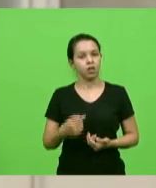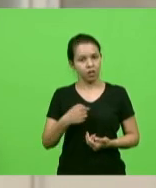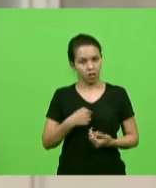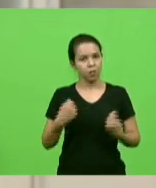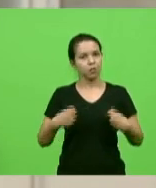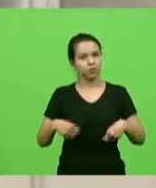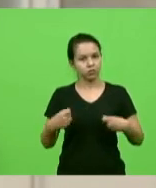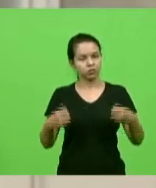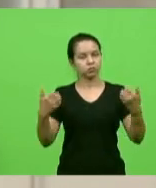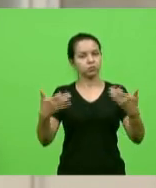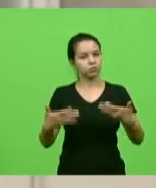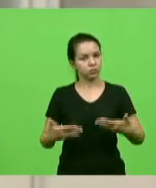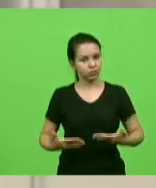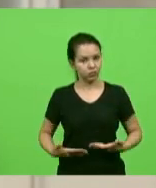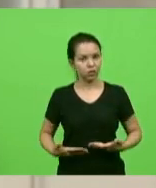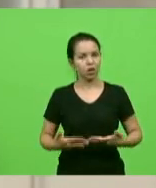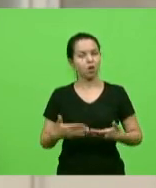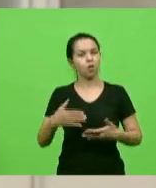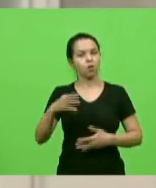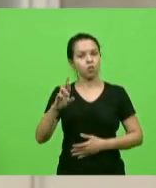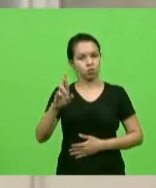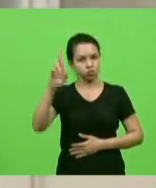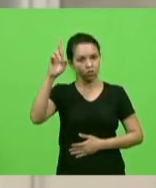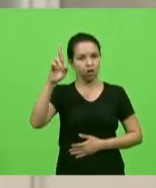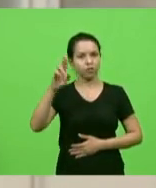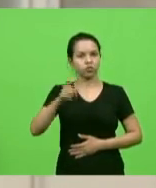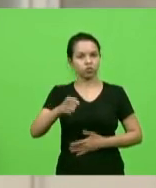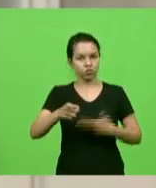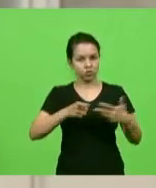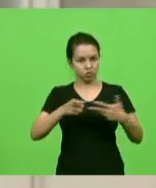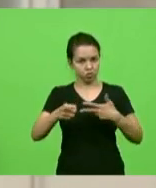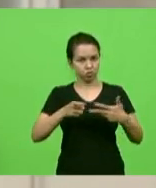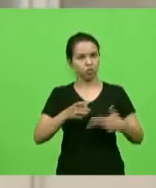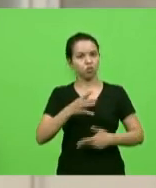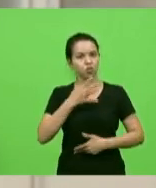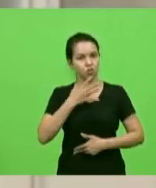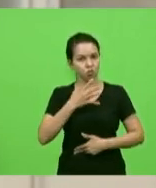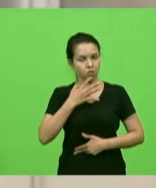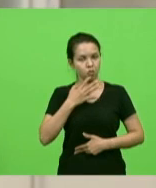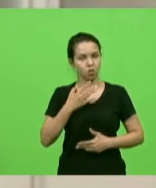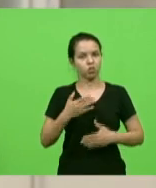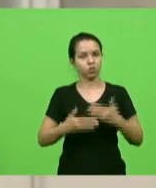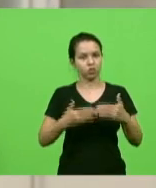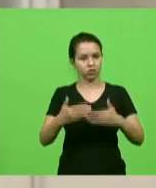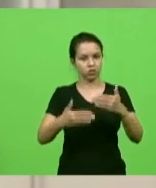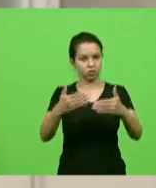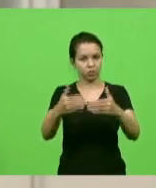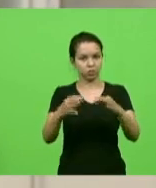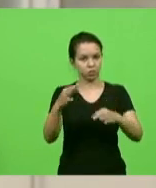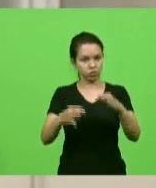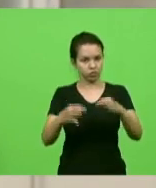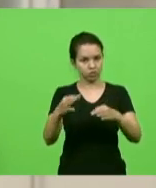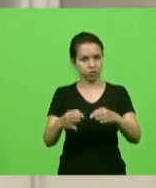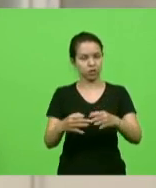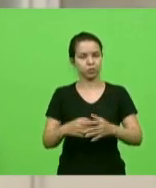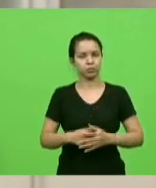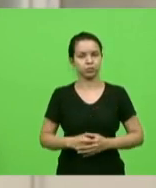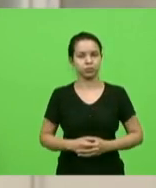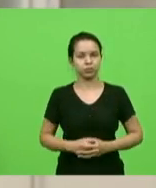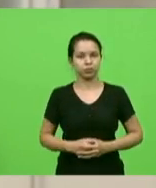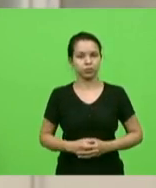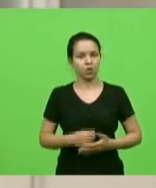perquirir se o chefe do executivo tinha conhecimento acerca do procedimento viciado em questão